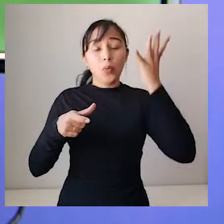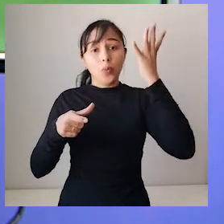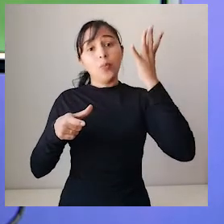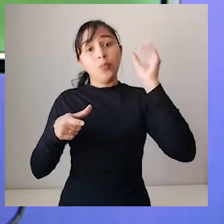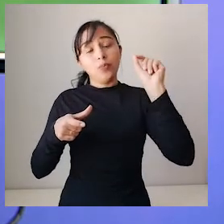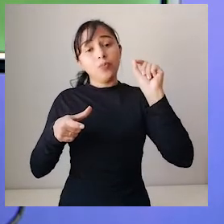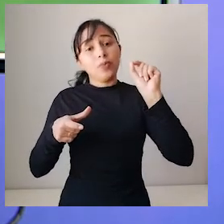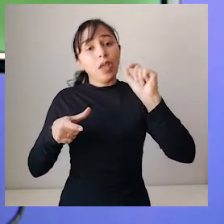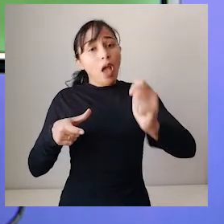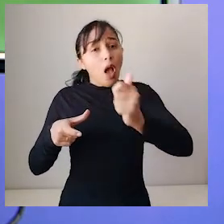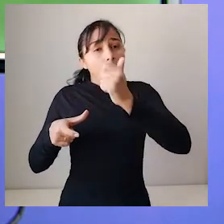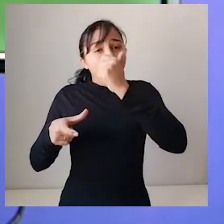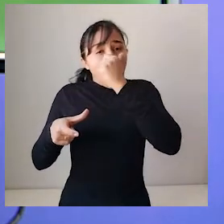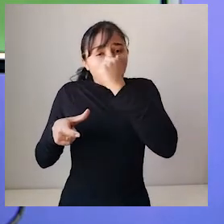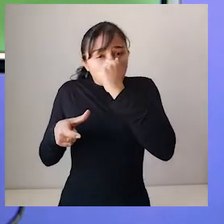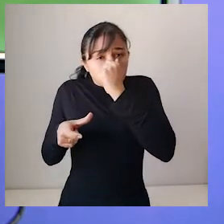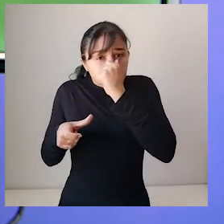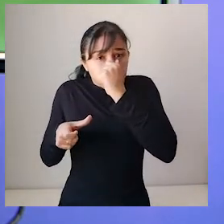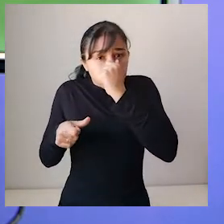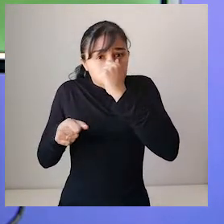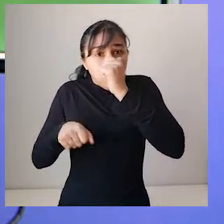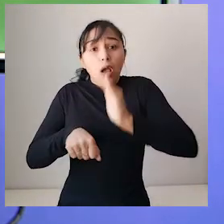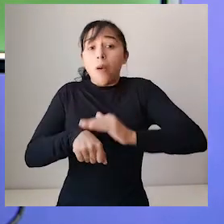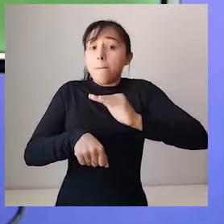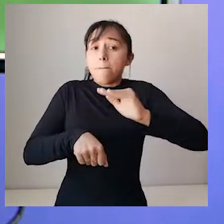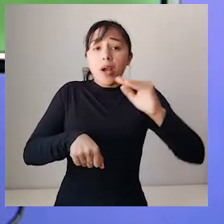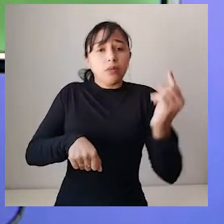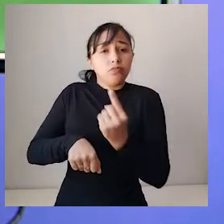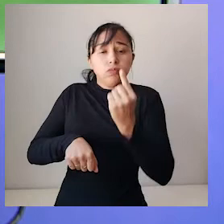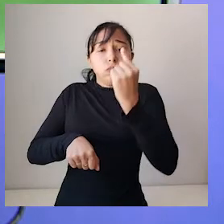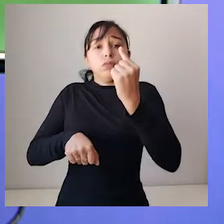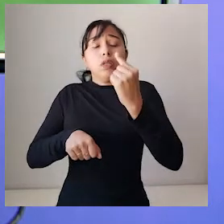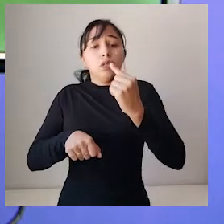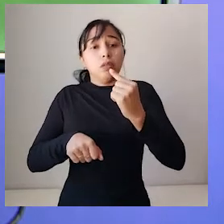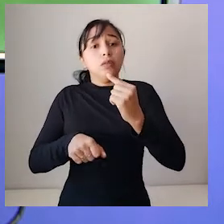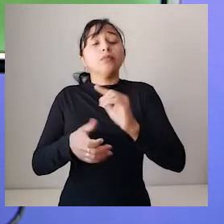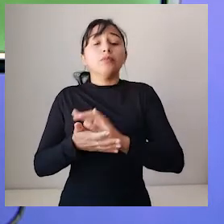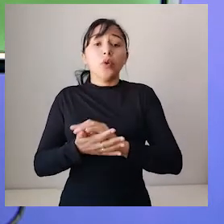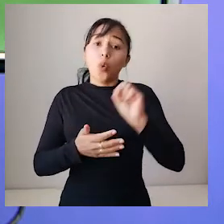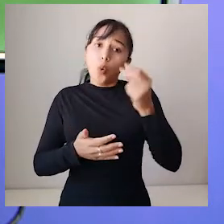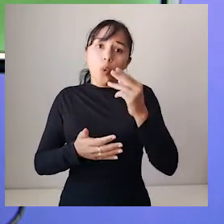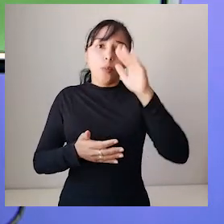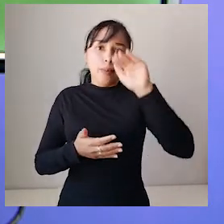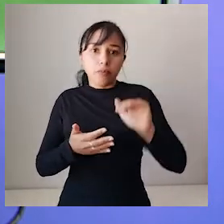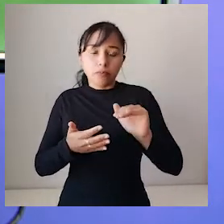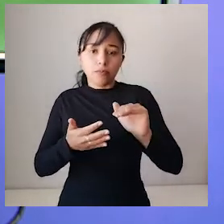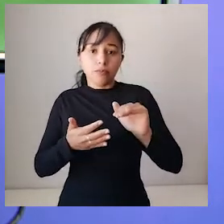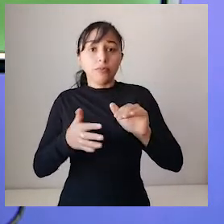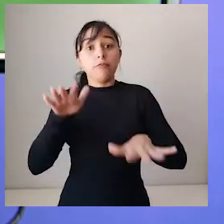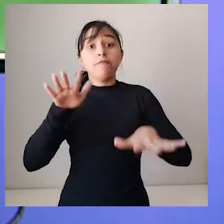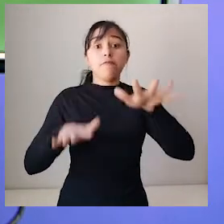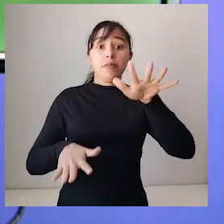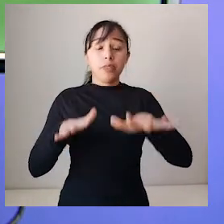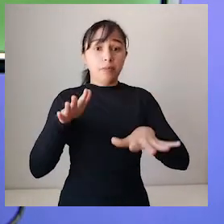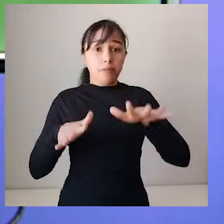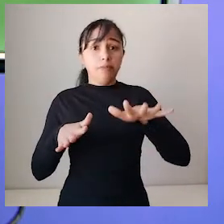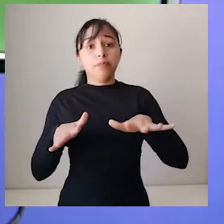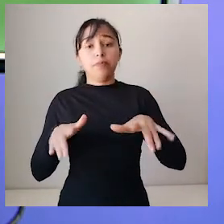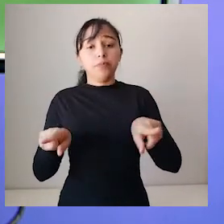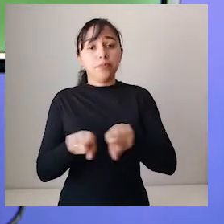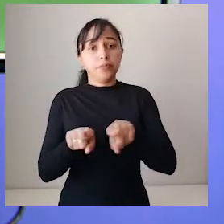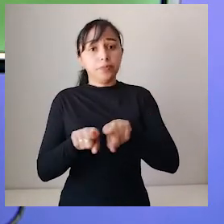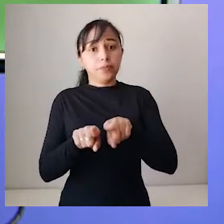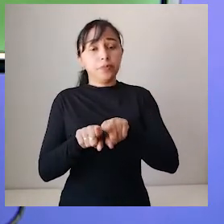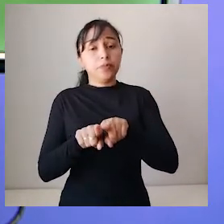temos uma pressão mais alta ou uma pressão mais baixa. Isso varia de acordo também com